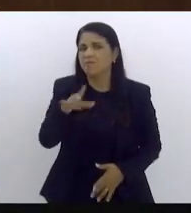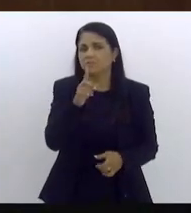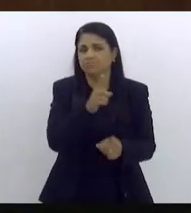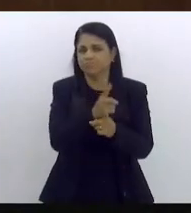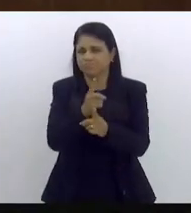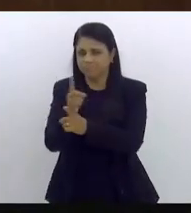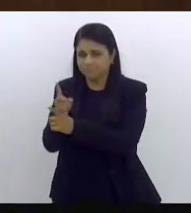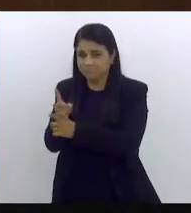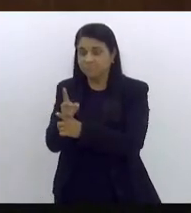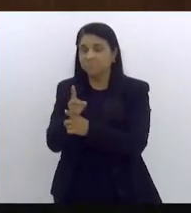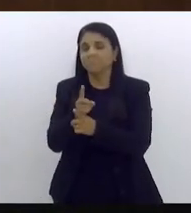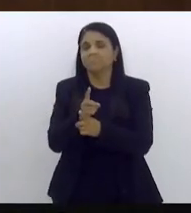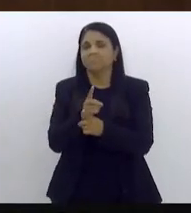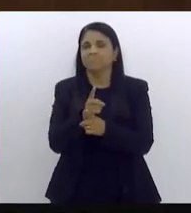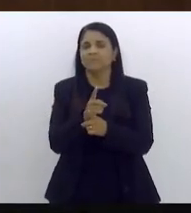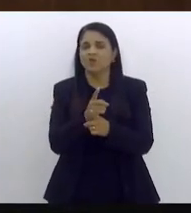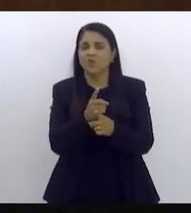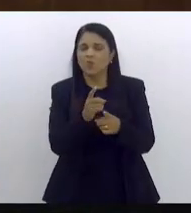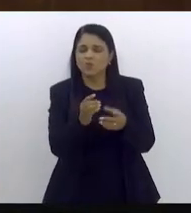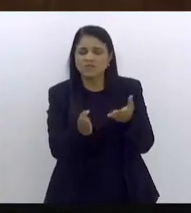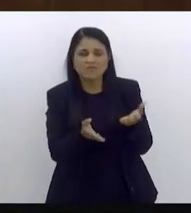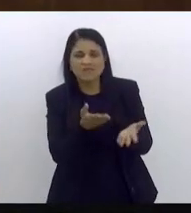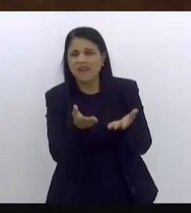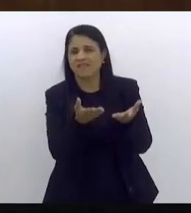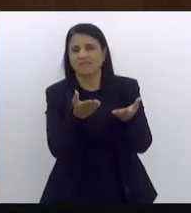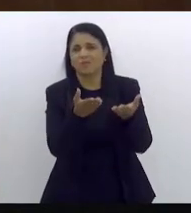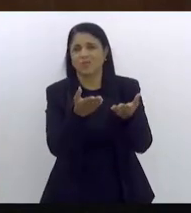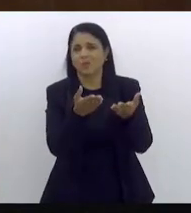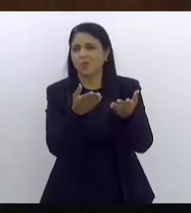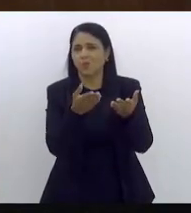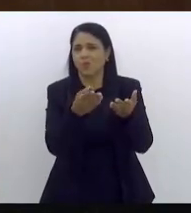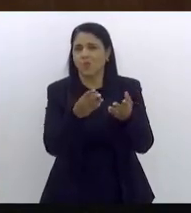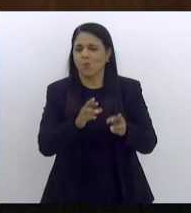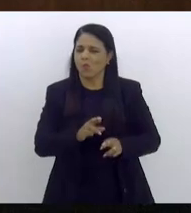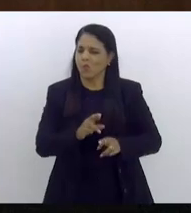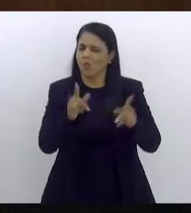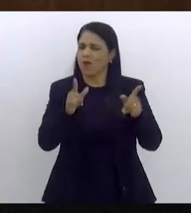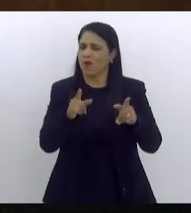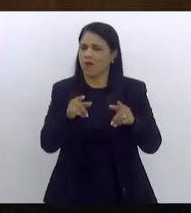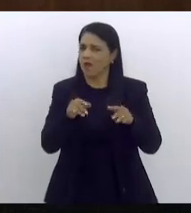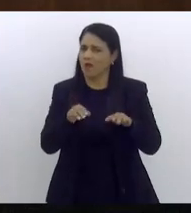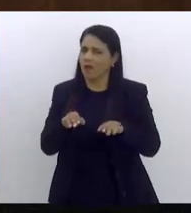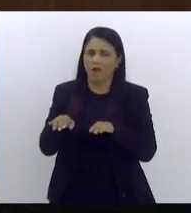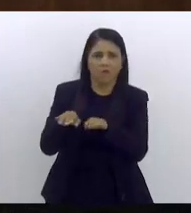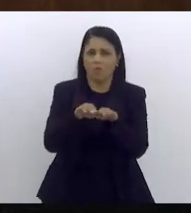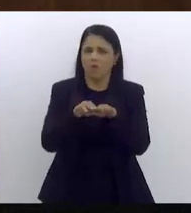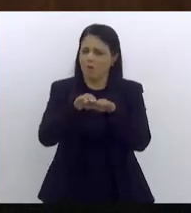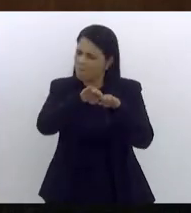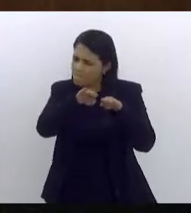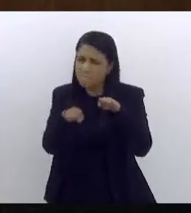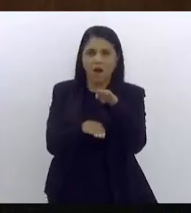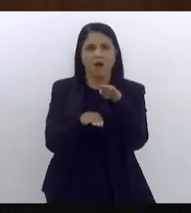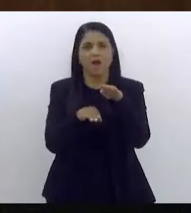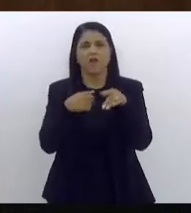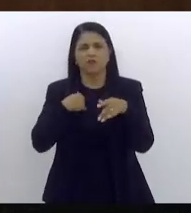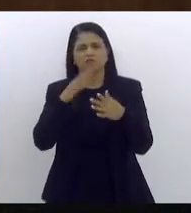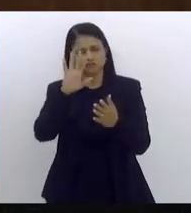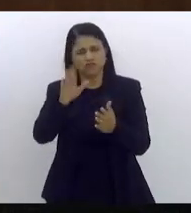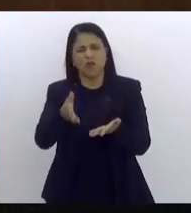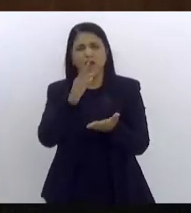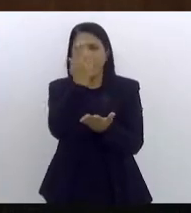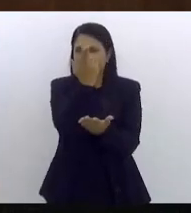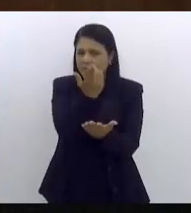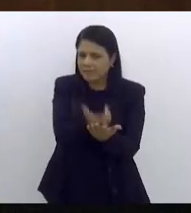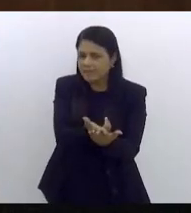onde o tratamento nem sempre é equânime. Eu digo isso porque eu já estive internado e